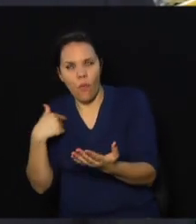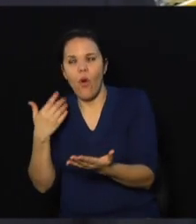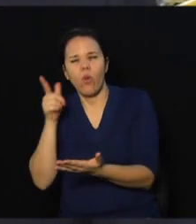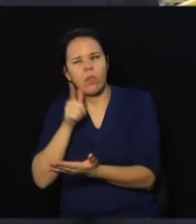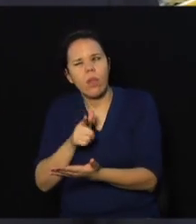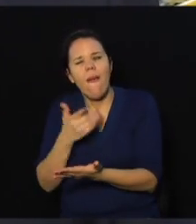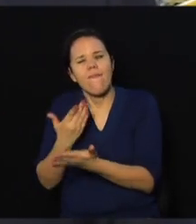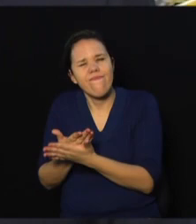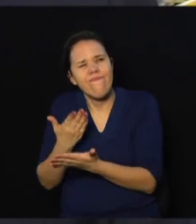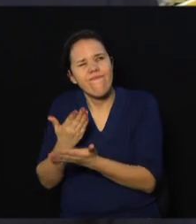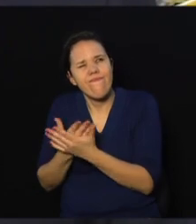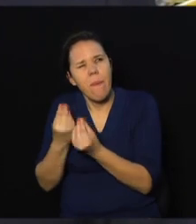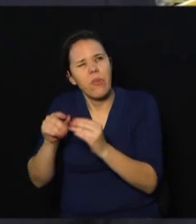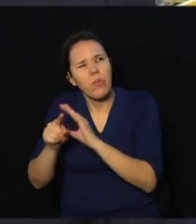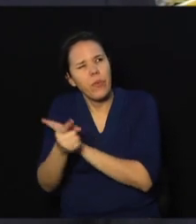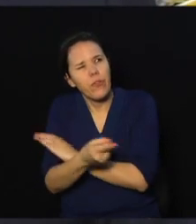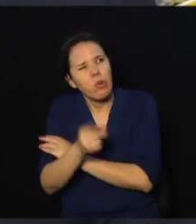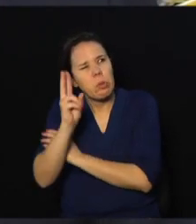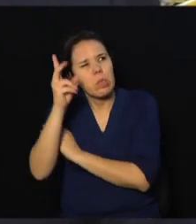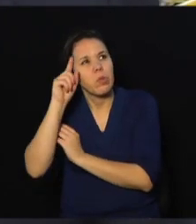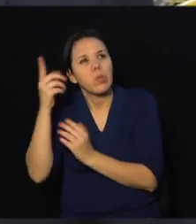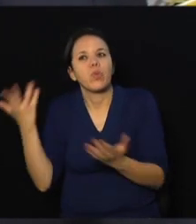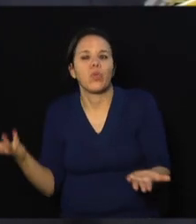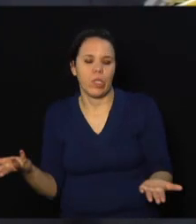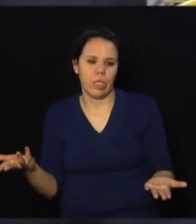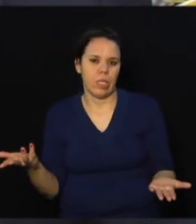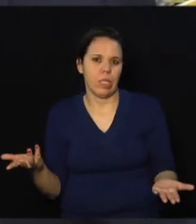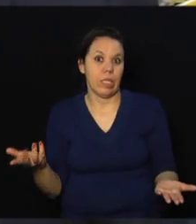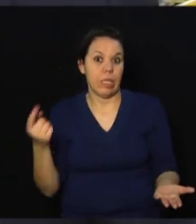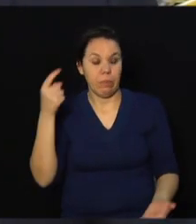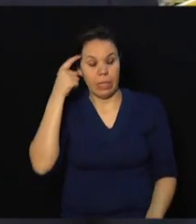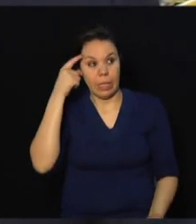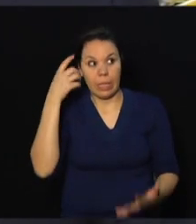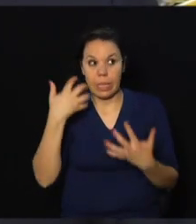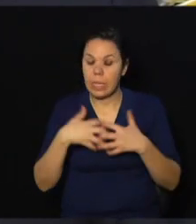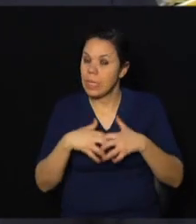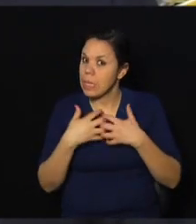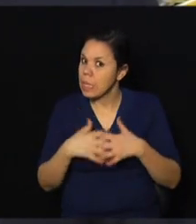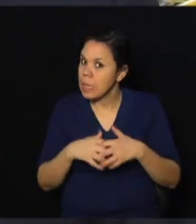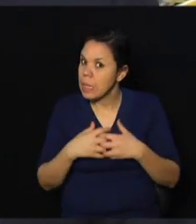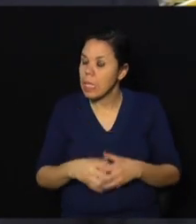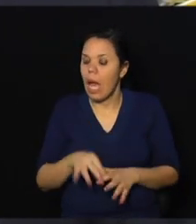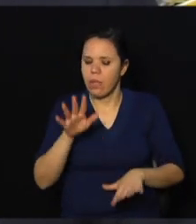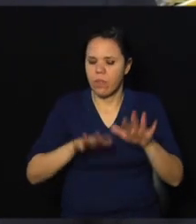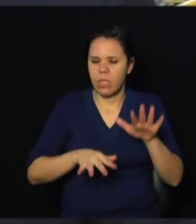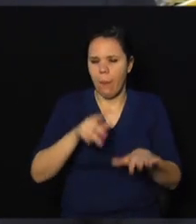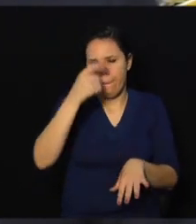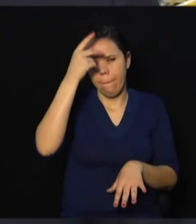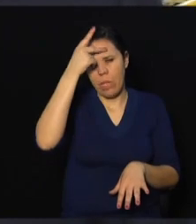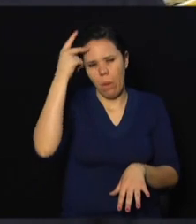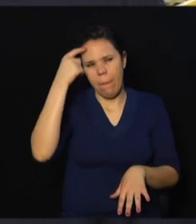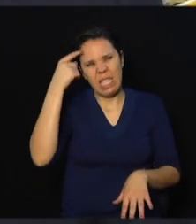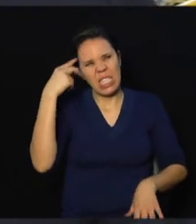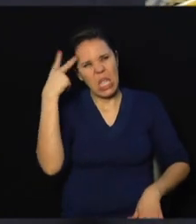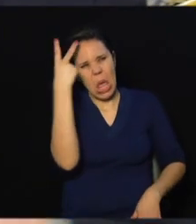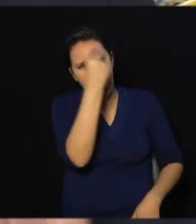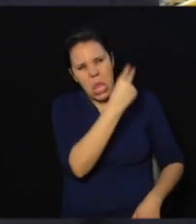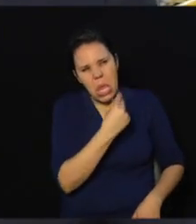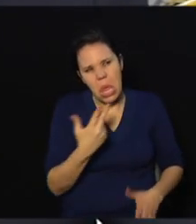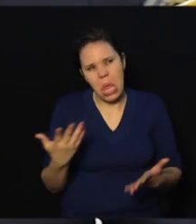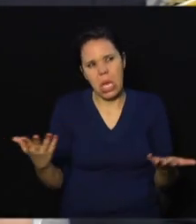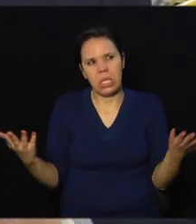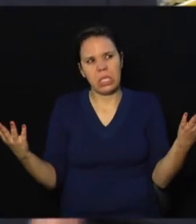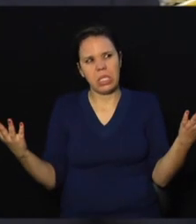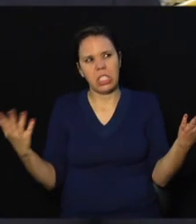dedicar com amor, com afinco. Porque a questão todo mundo tem a ilusão que às vezes um curso de ponta, uma medicina, uma